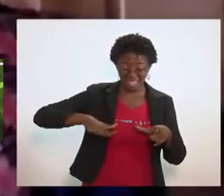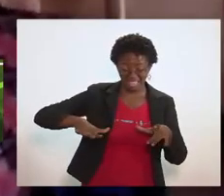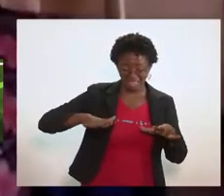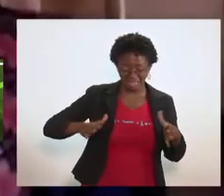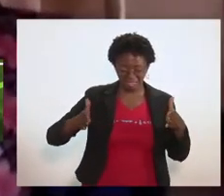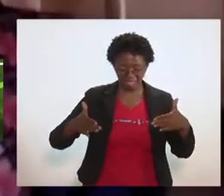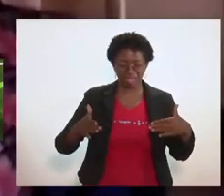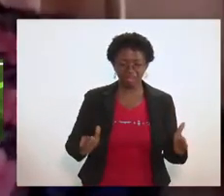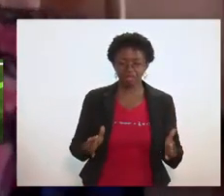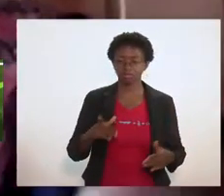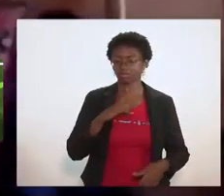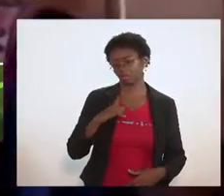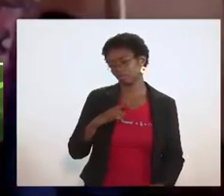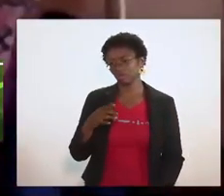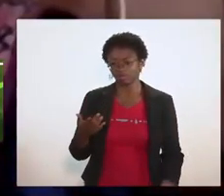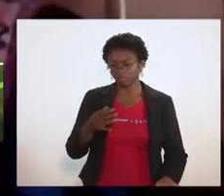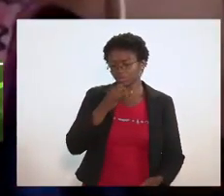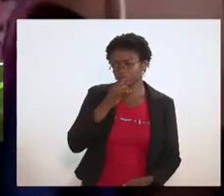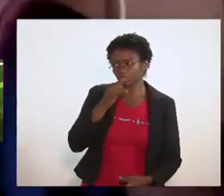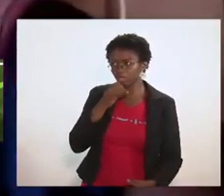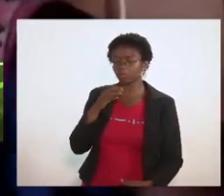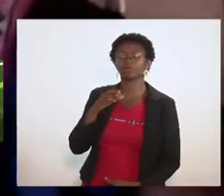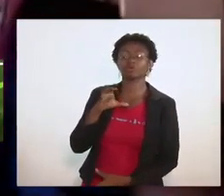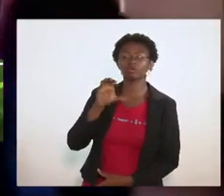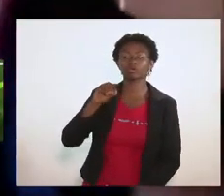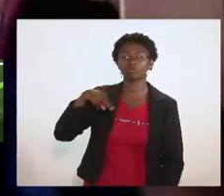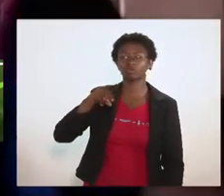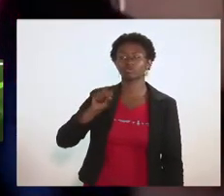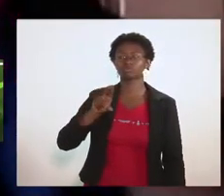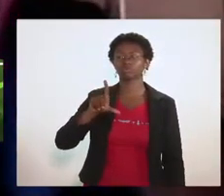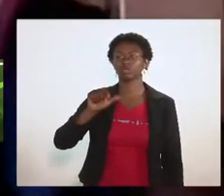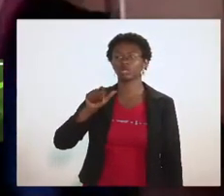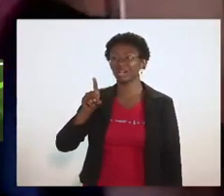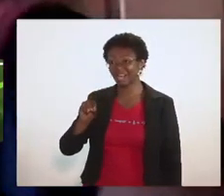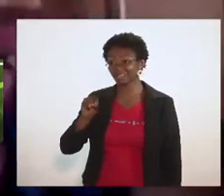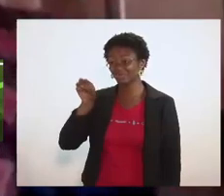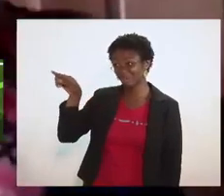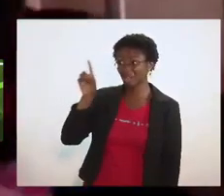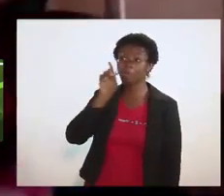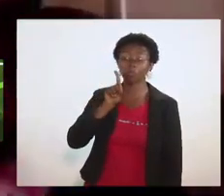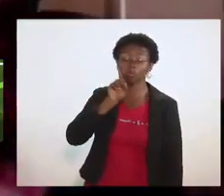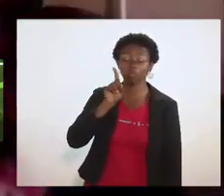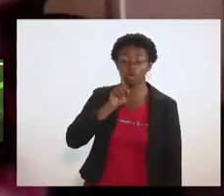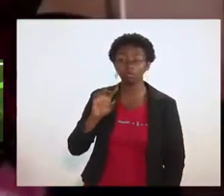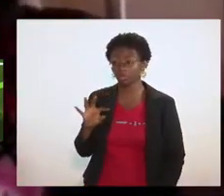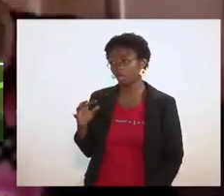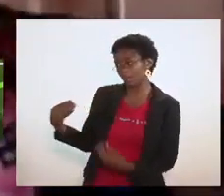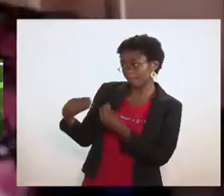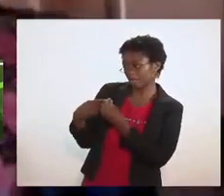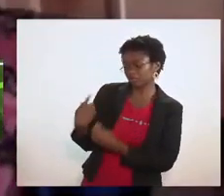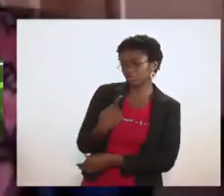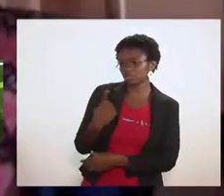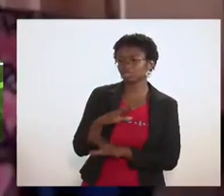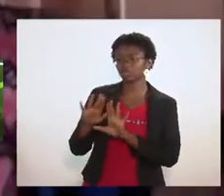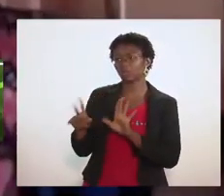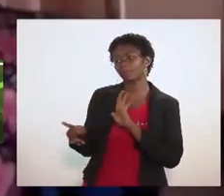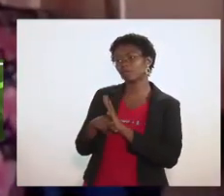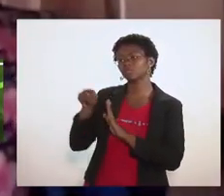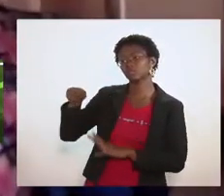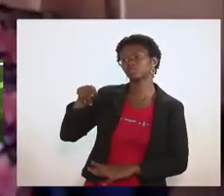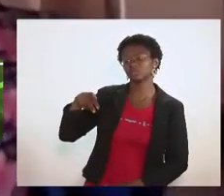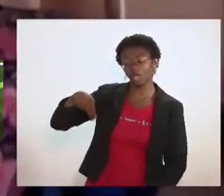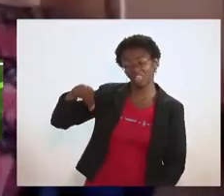sagrados, como no caso de uma embaixada ou consulado, aquele espaço, aquele